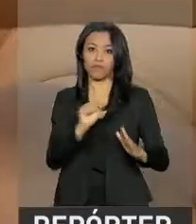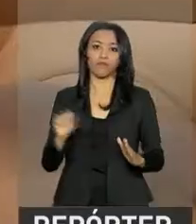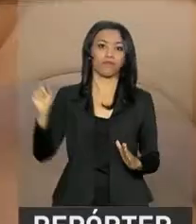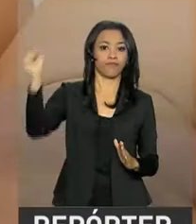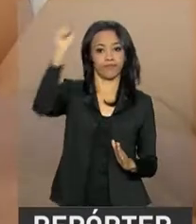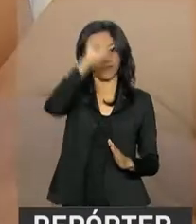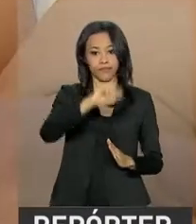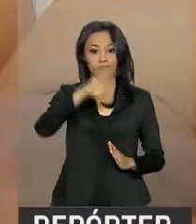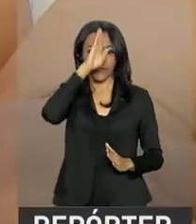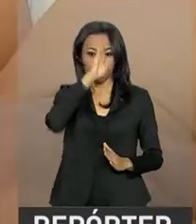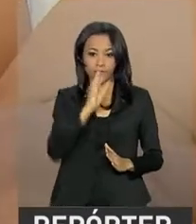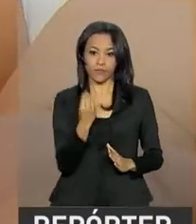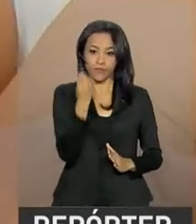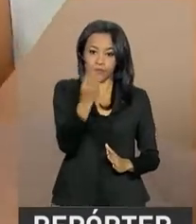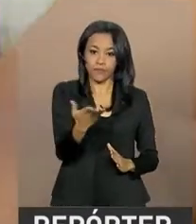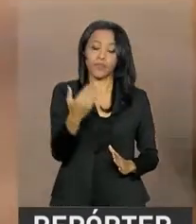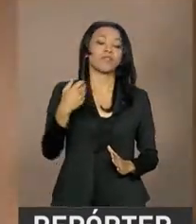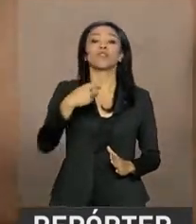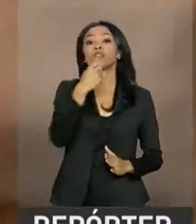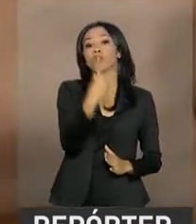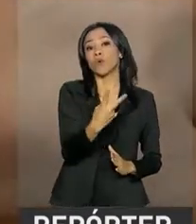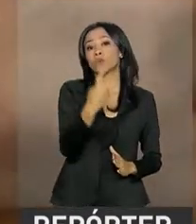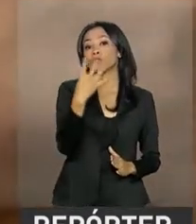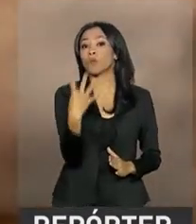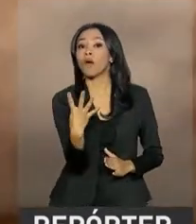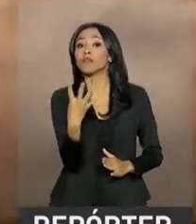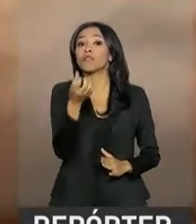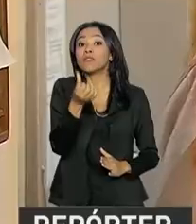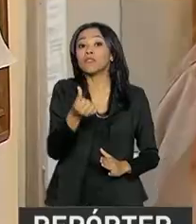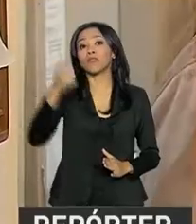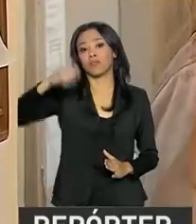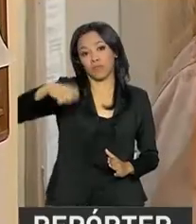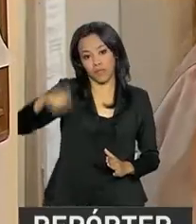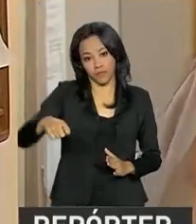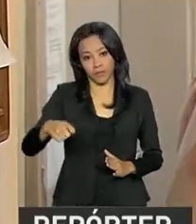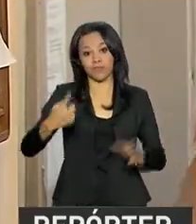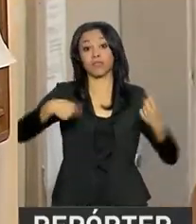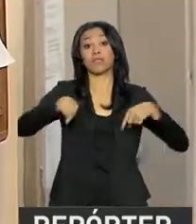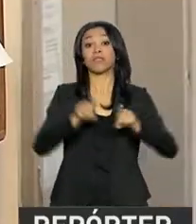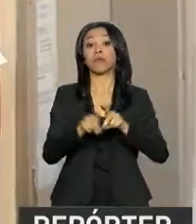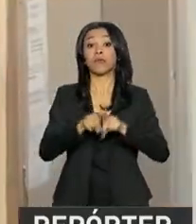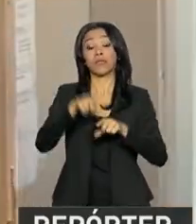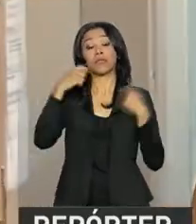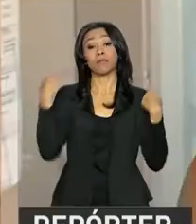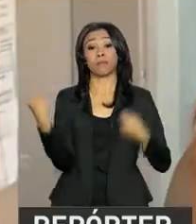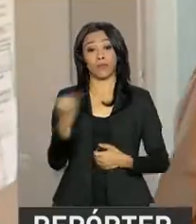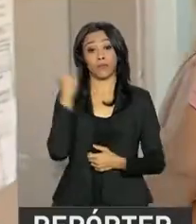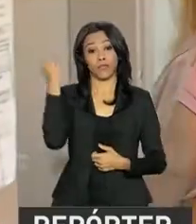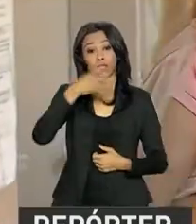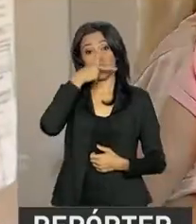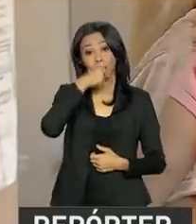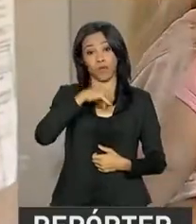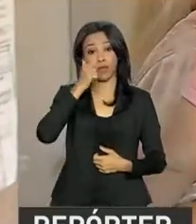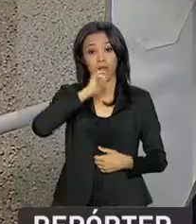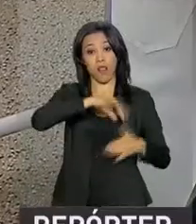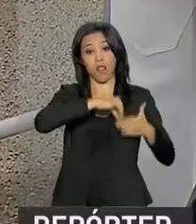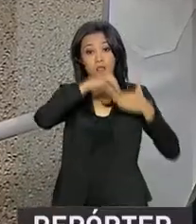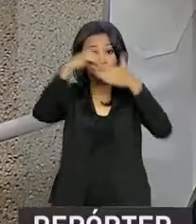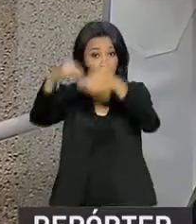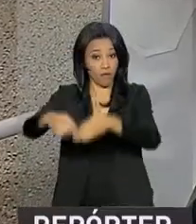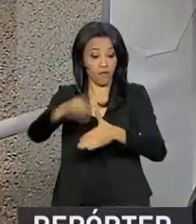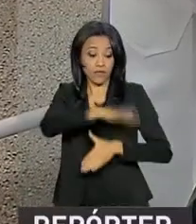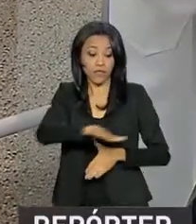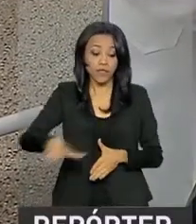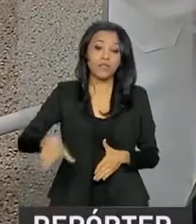saúde para os bebês aos dois quatro e seis meses de vida também é necessário que os pais levem as crianças aos postos para